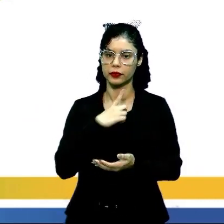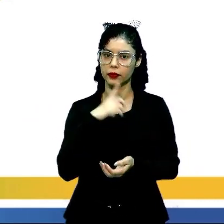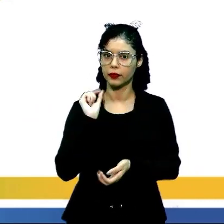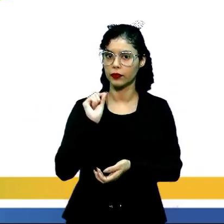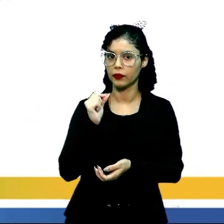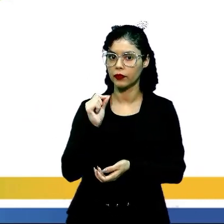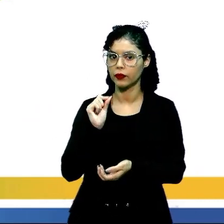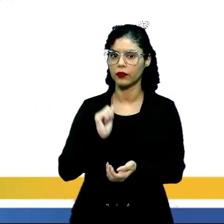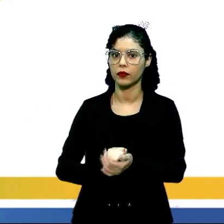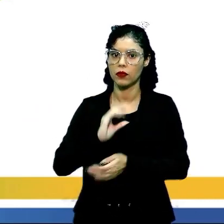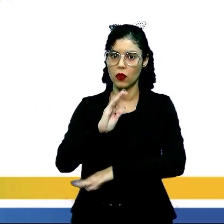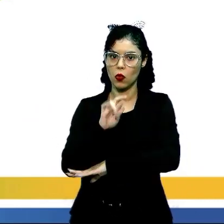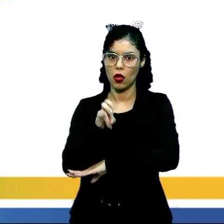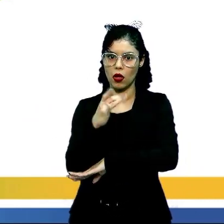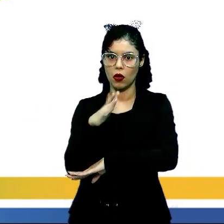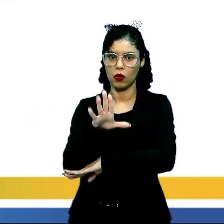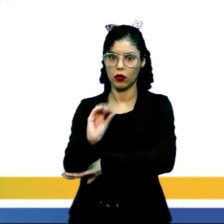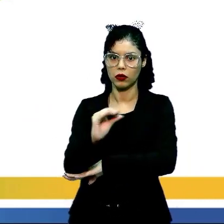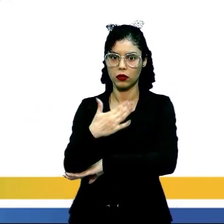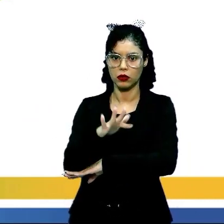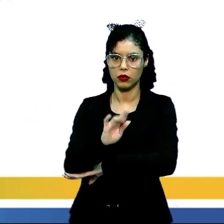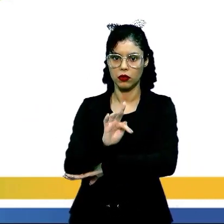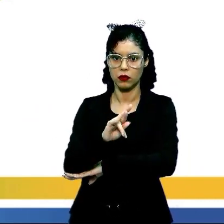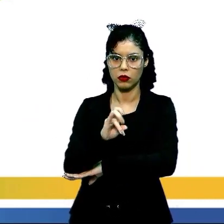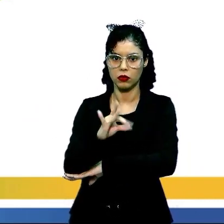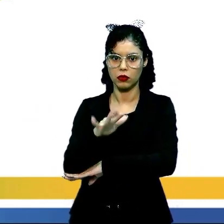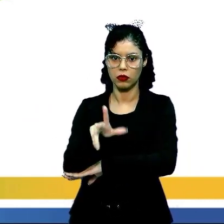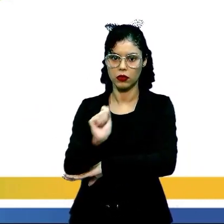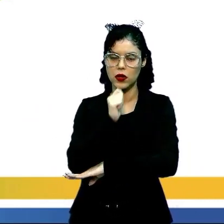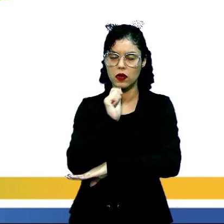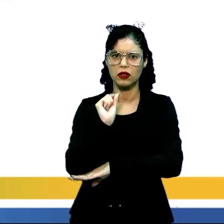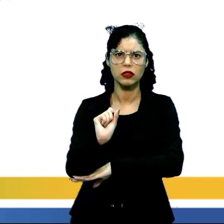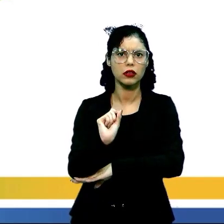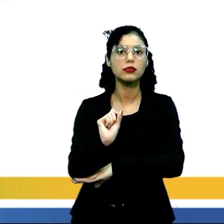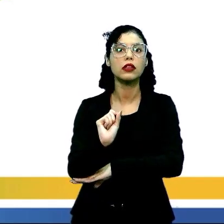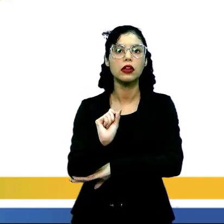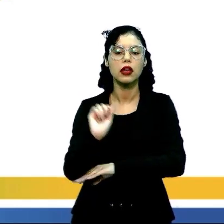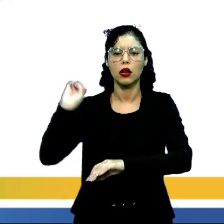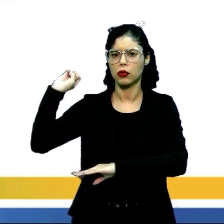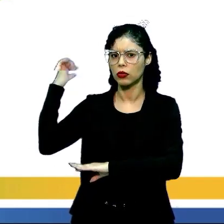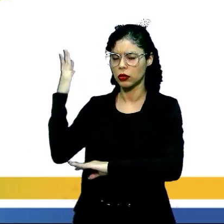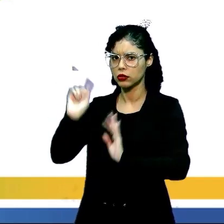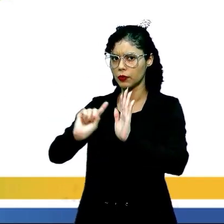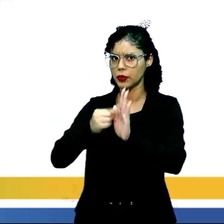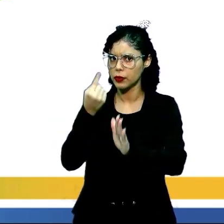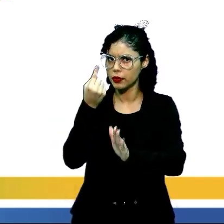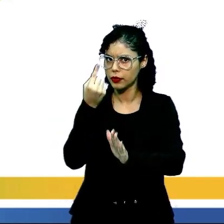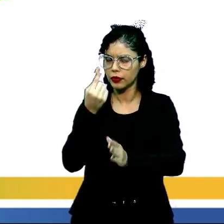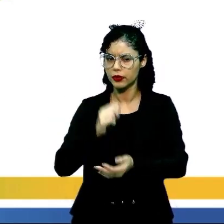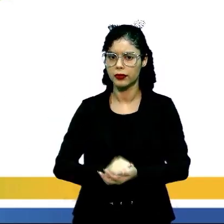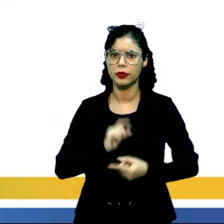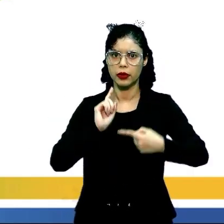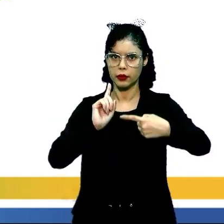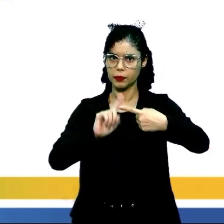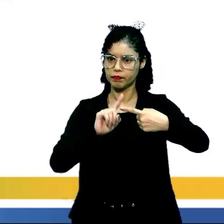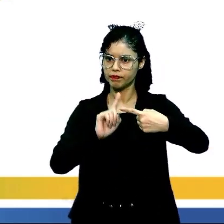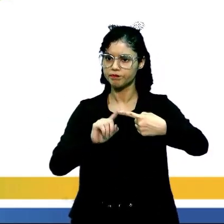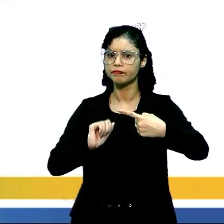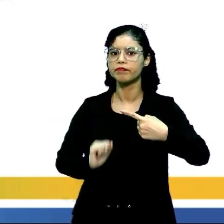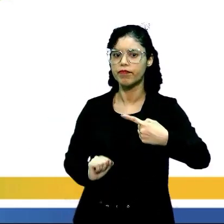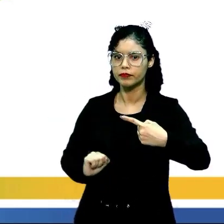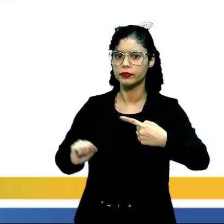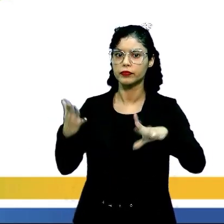ali o tanque de coagulação e floculação. O que acontece nessa primeira etapa? Bom, nessa primeira etapa, há